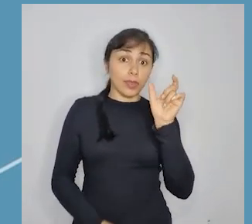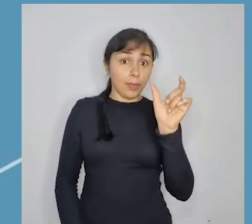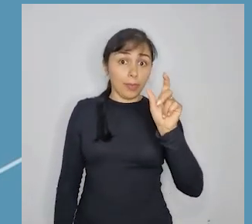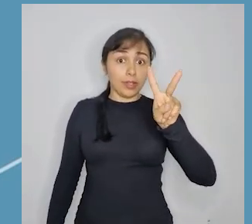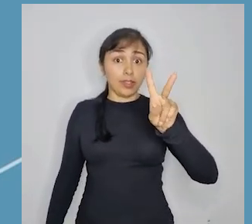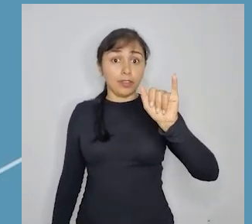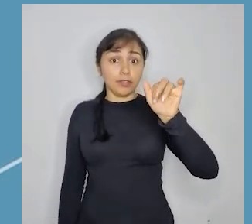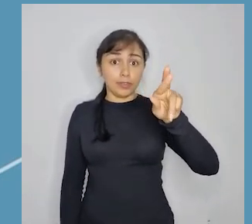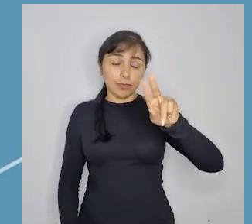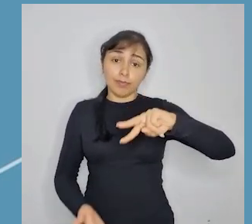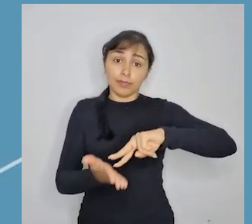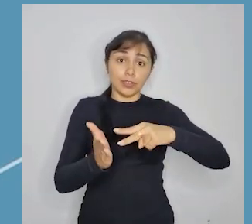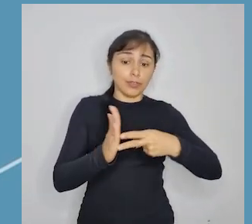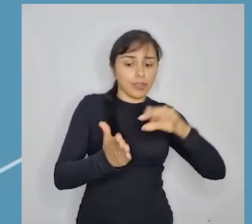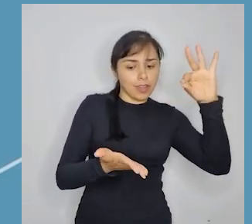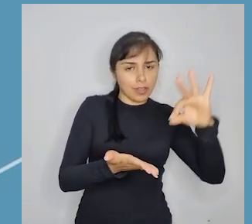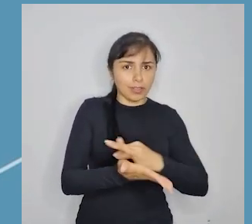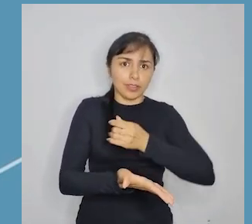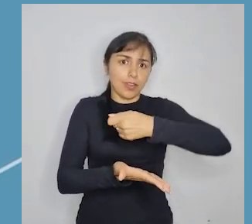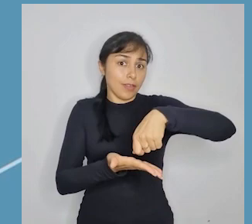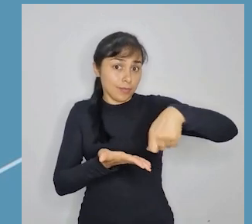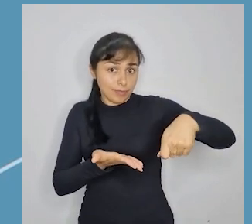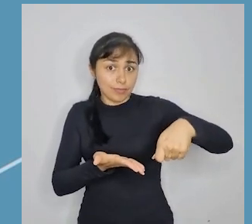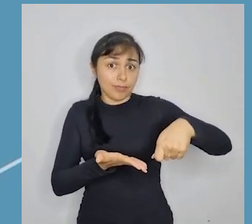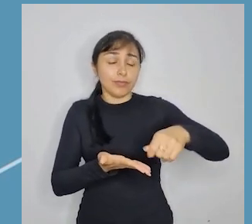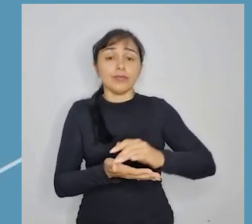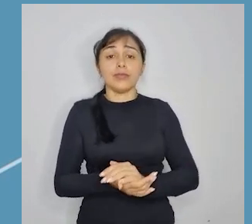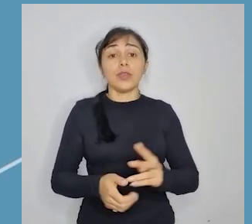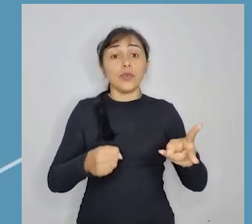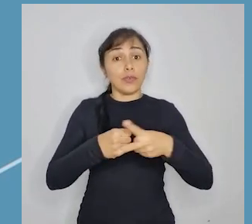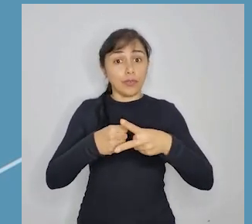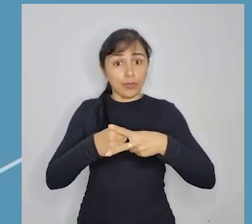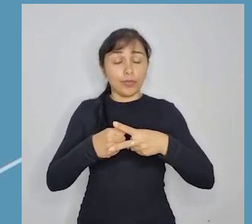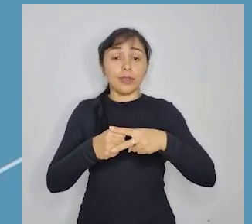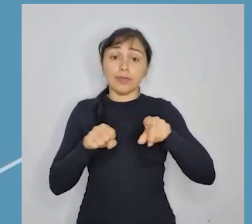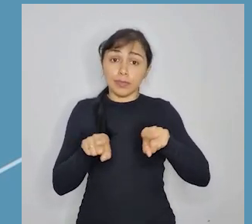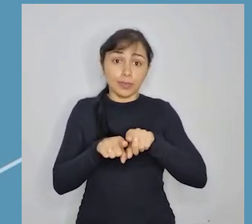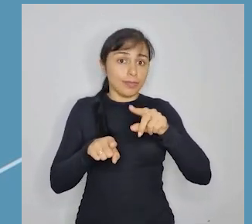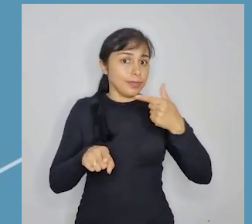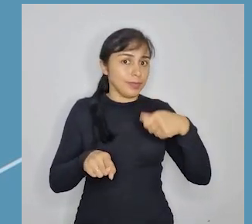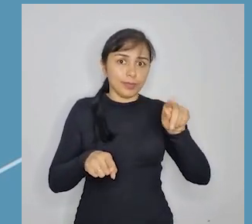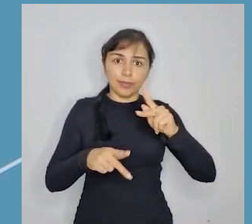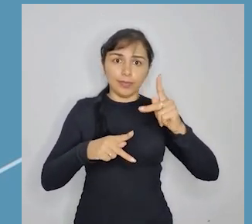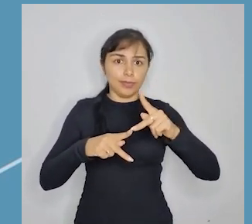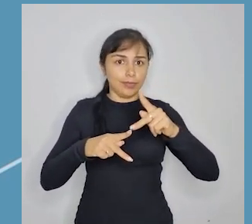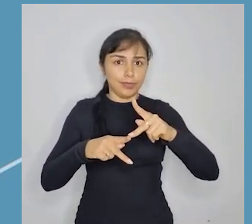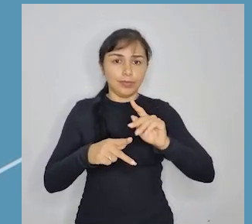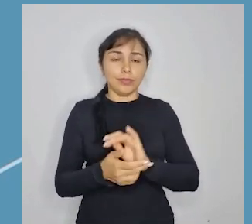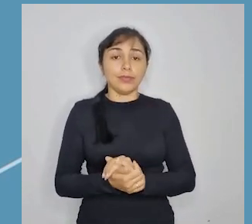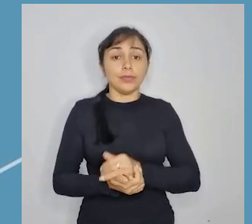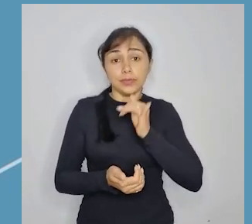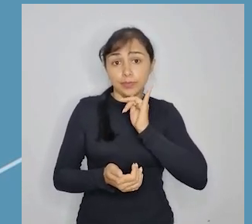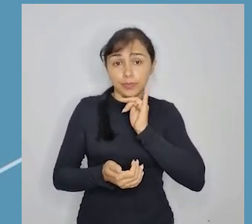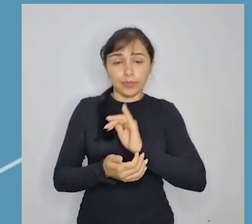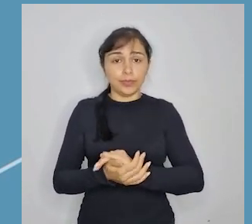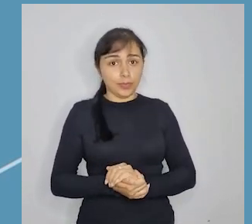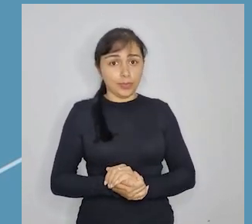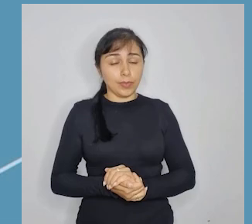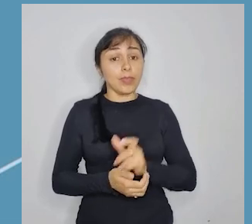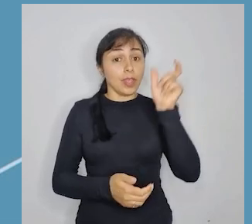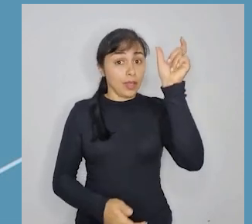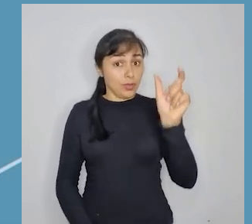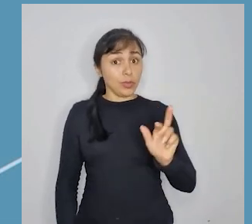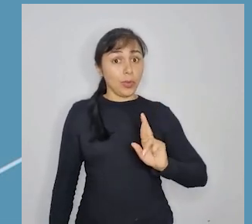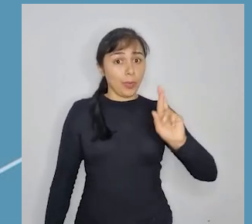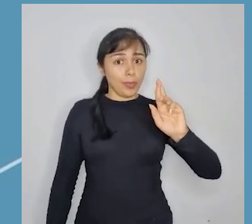de rubricar, de assinar, o verbo visar também não vai exigir a preposição. Por exemplo, as